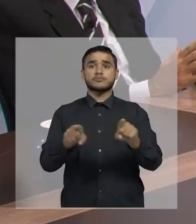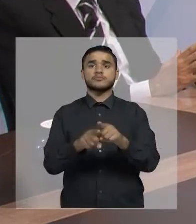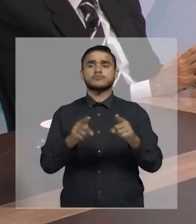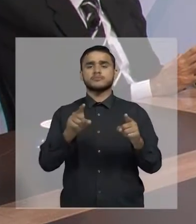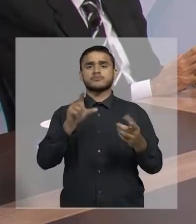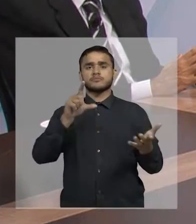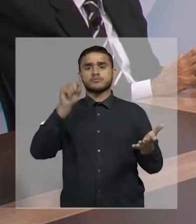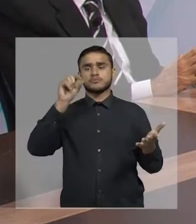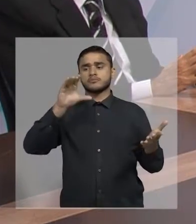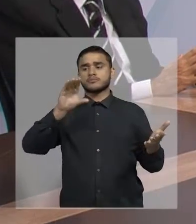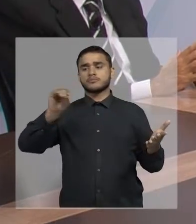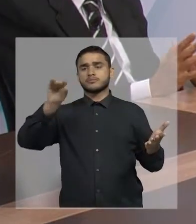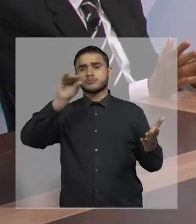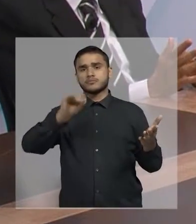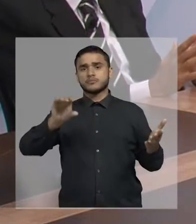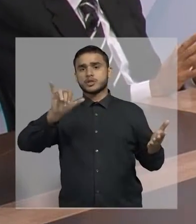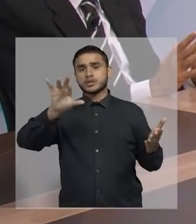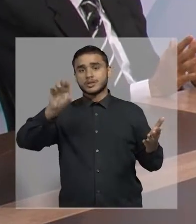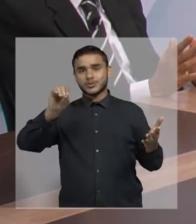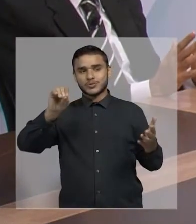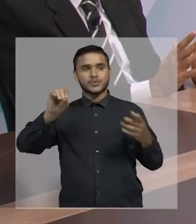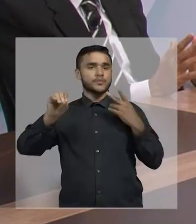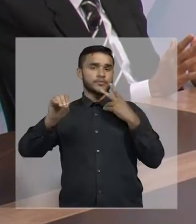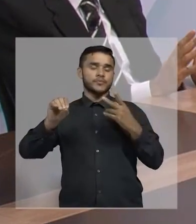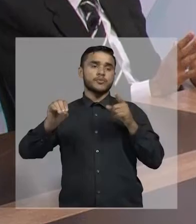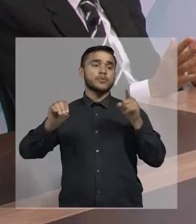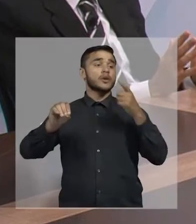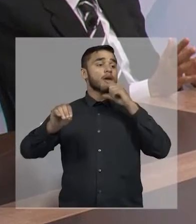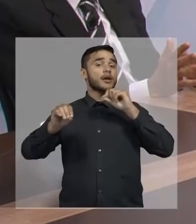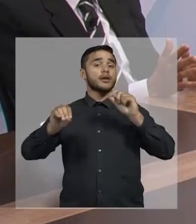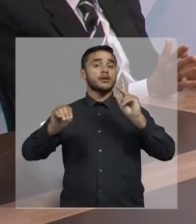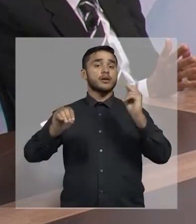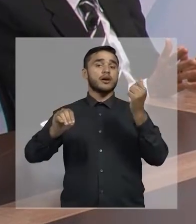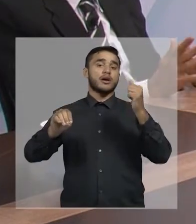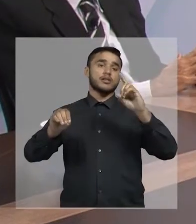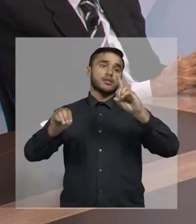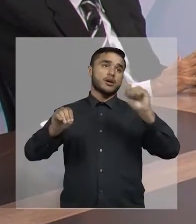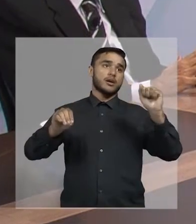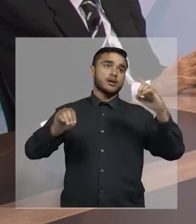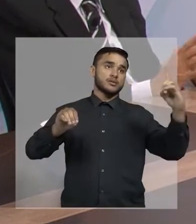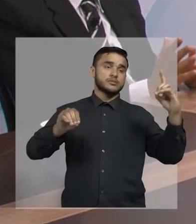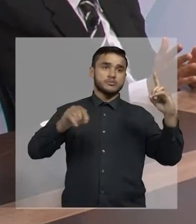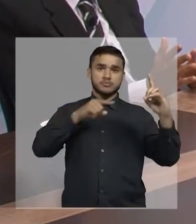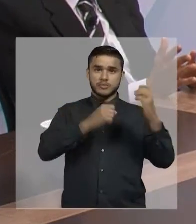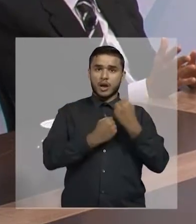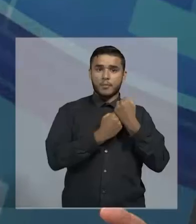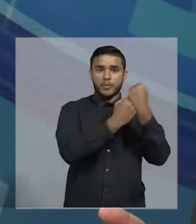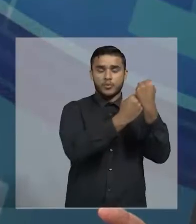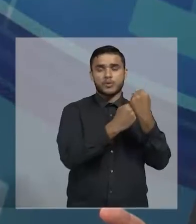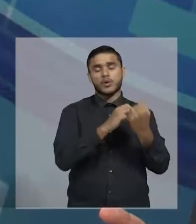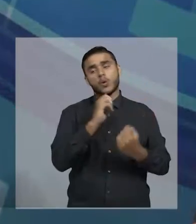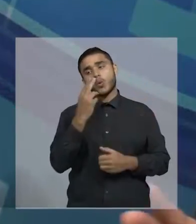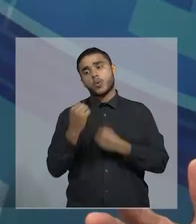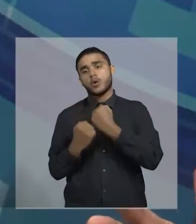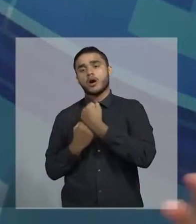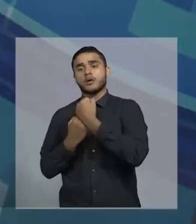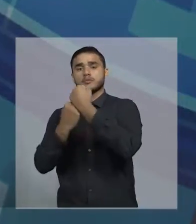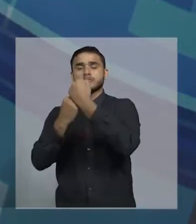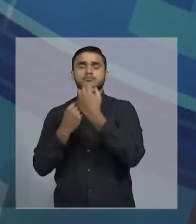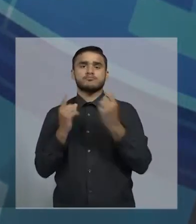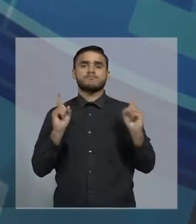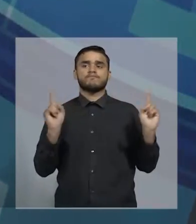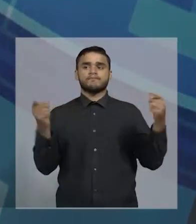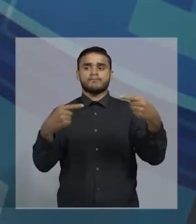Ciro e o candidato do PT, não fica muito claro se ele apoiaria o candidato do PT contra o Ciro na